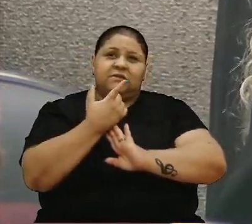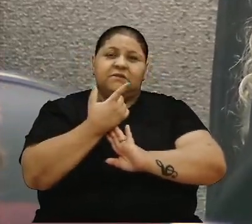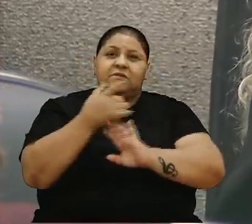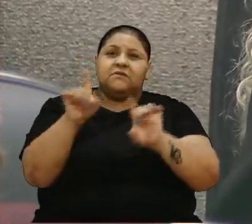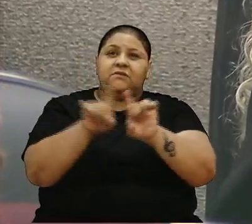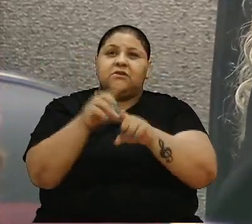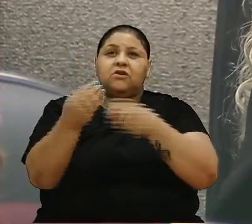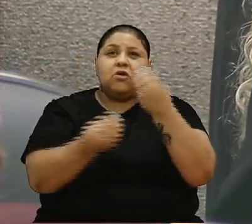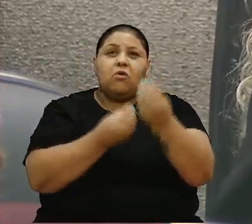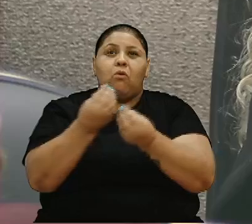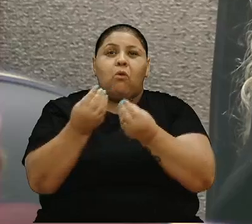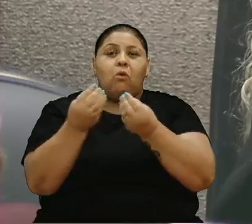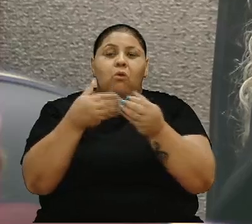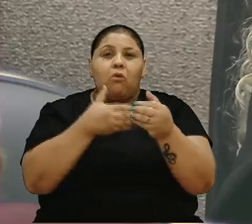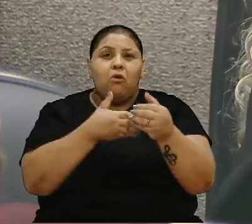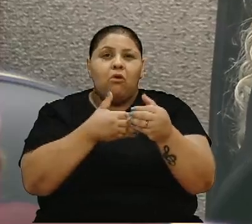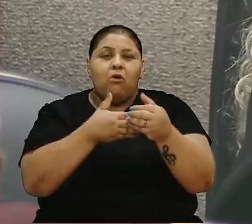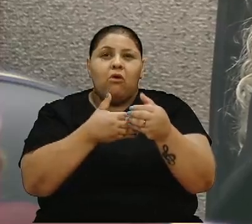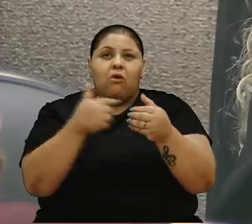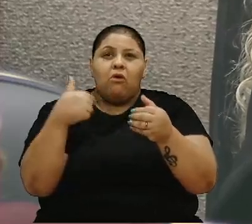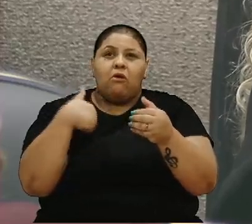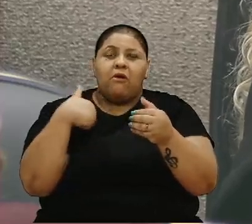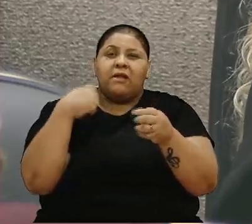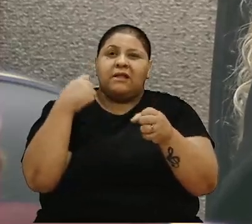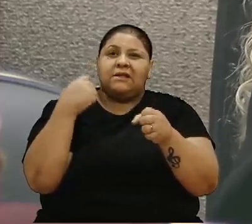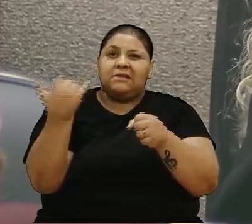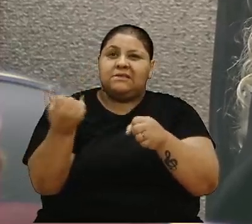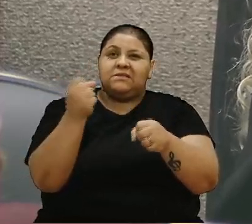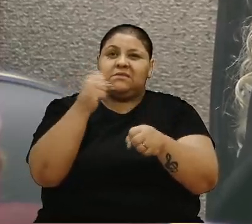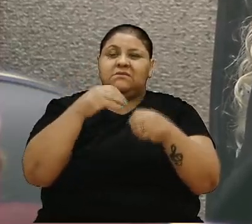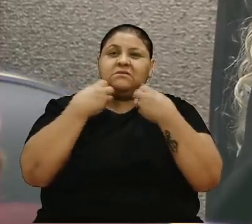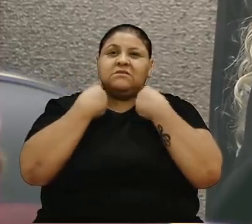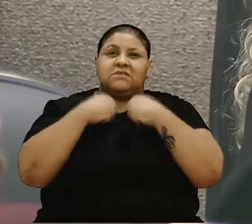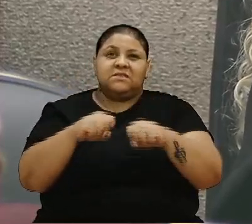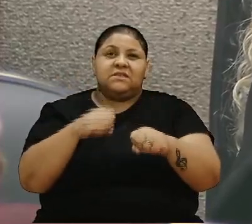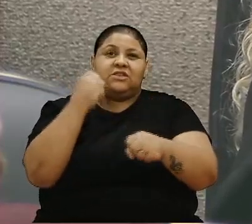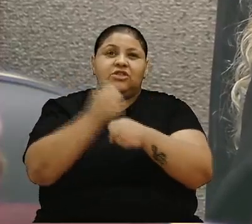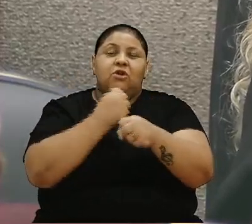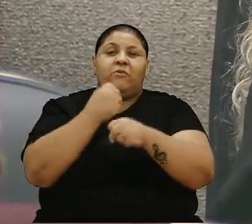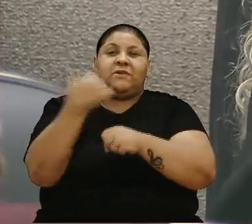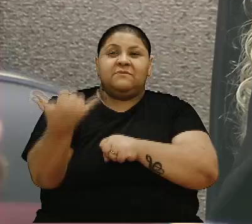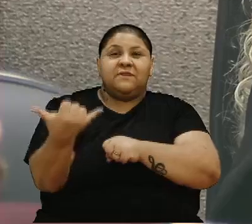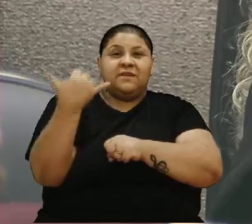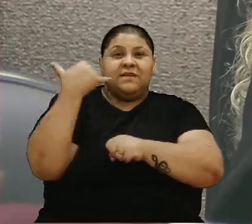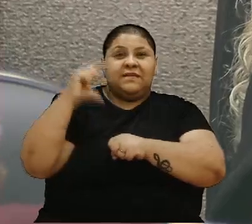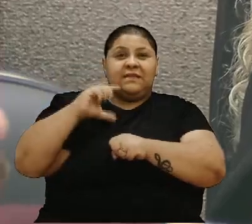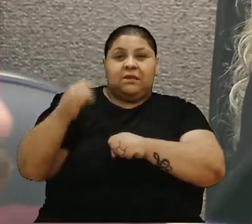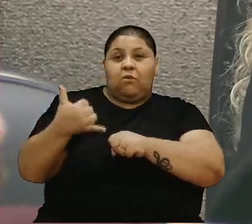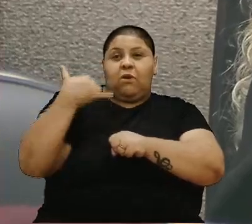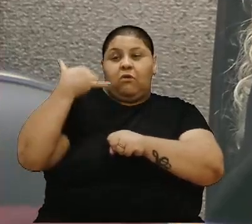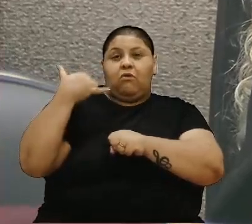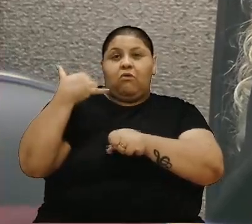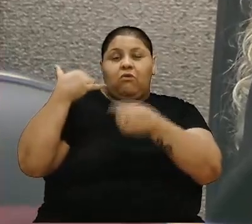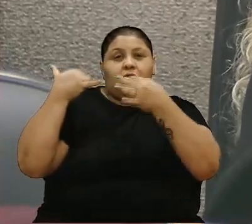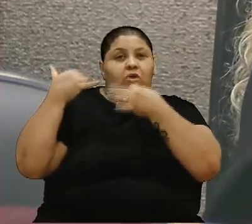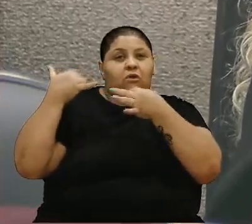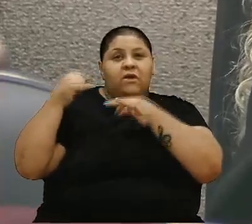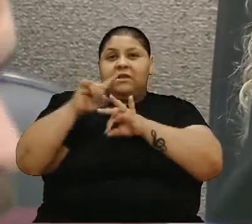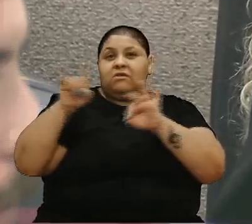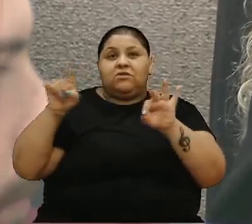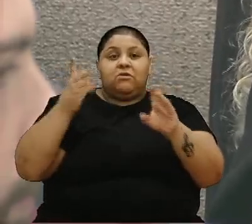Inclusive, como orientação, eu recebi na Secretaria de Obras que tem que ter um Alocaxias, né? Porque senão eles não acham, porque senão eles não